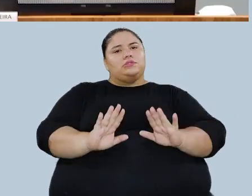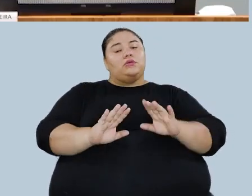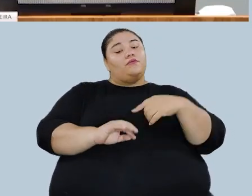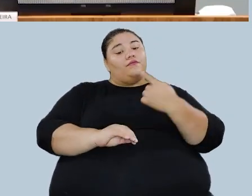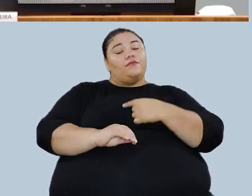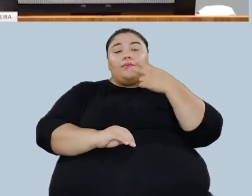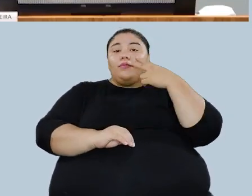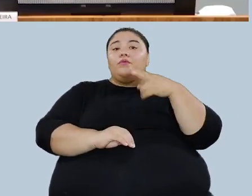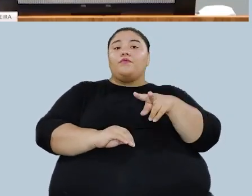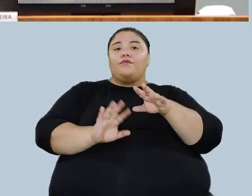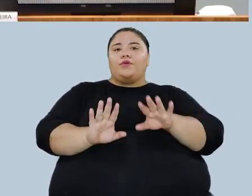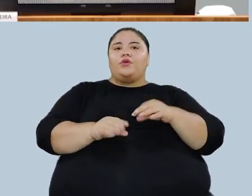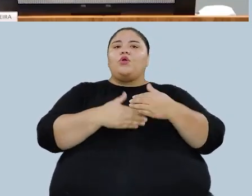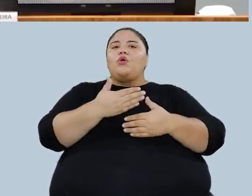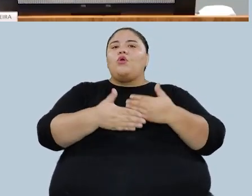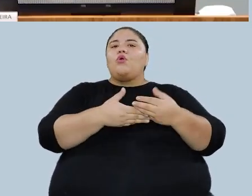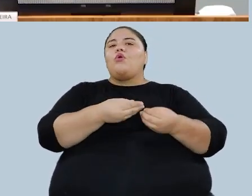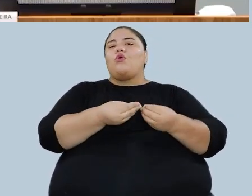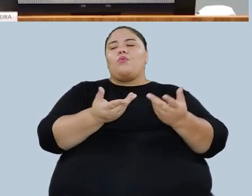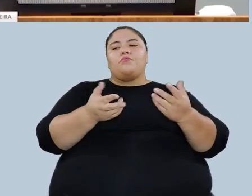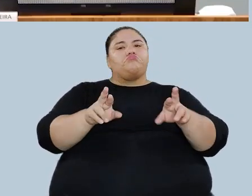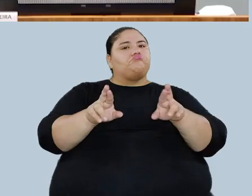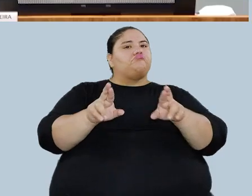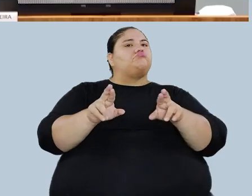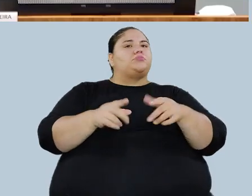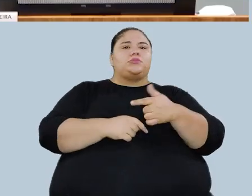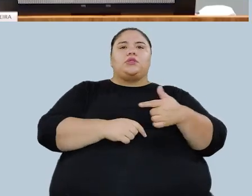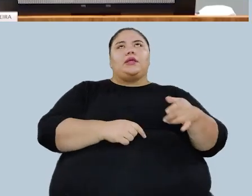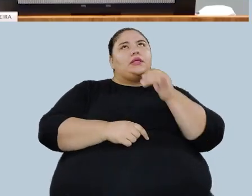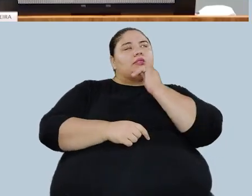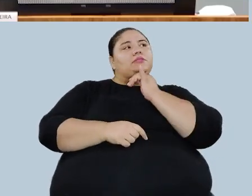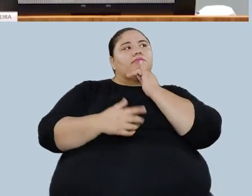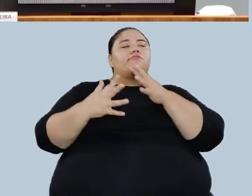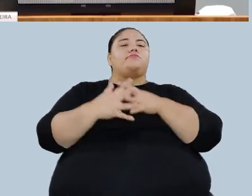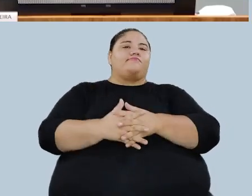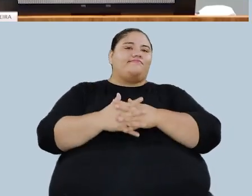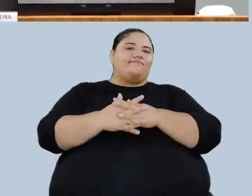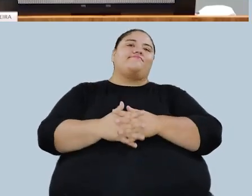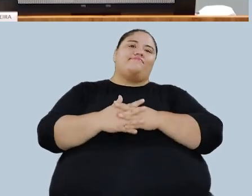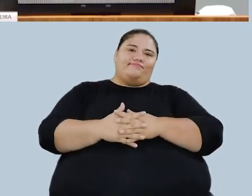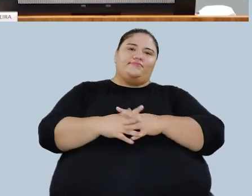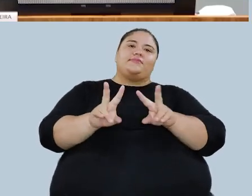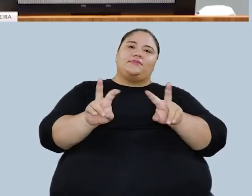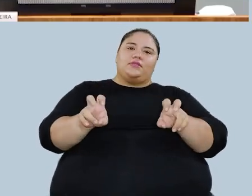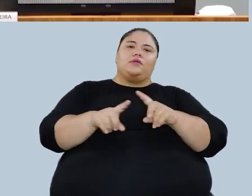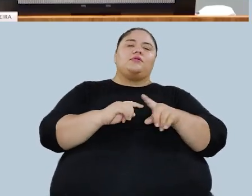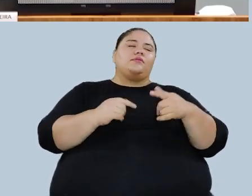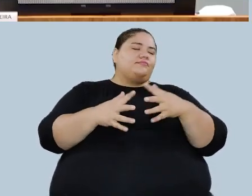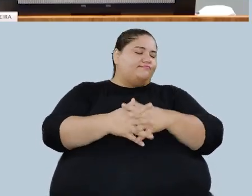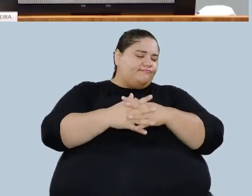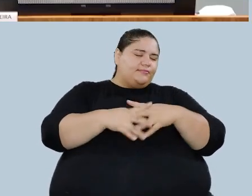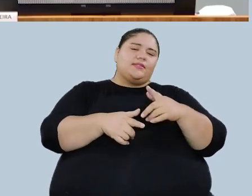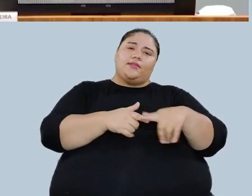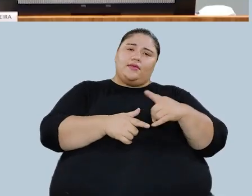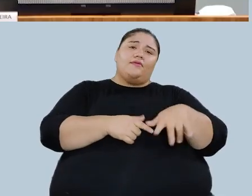E não há, de maneira alguma, expectativa de não ter conflitividade nessa matéria. Nós teremos conflitividade.